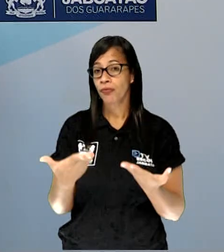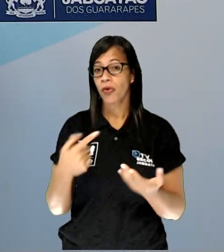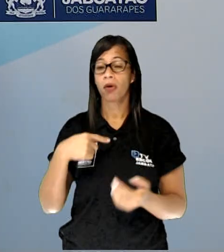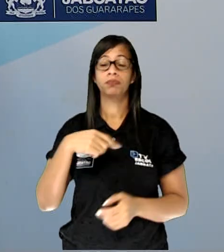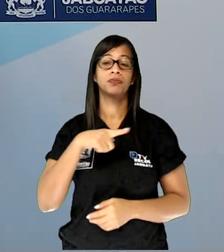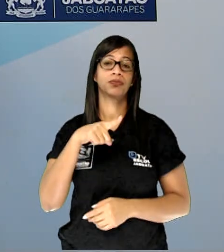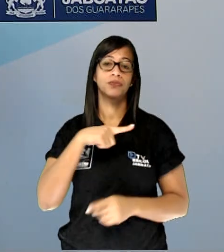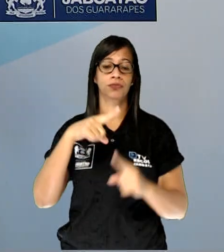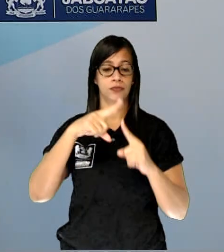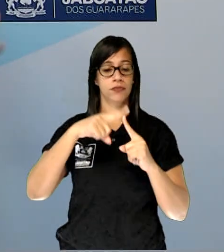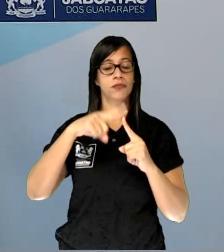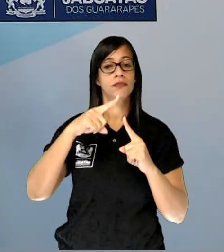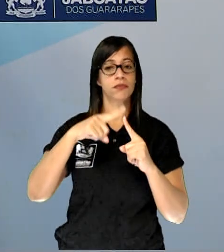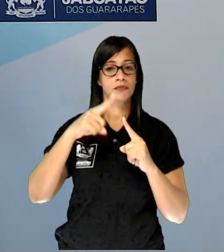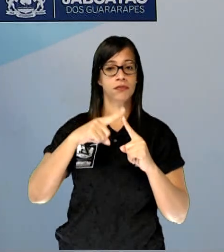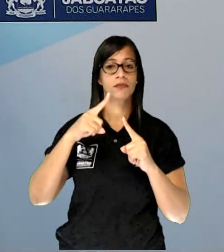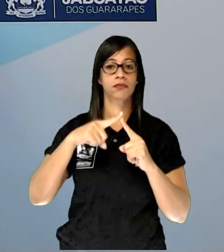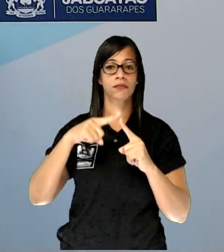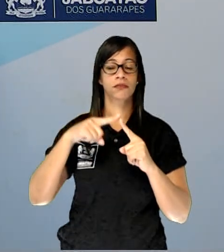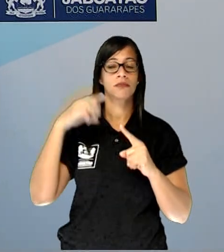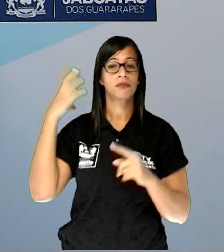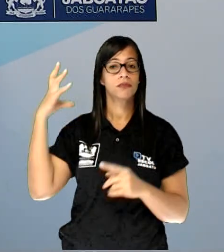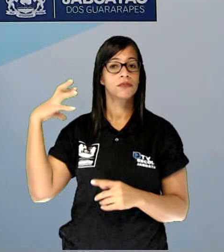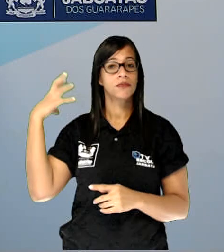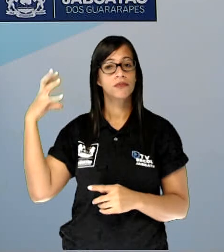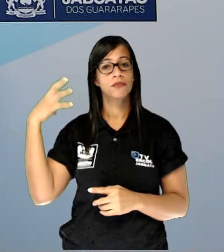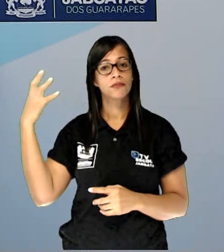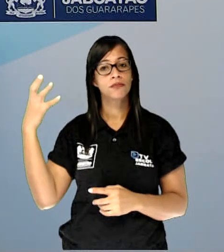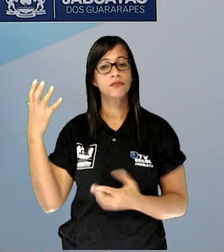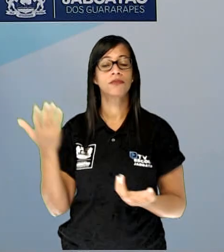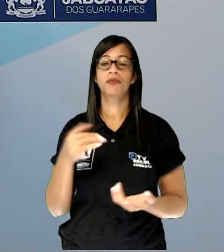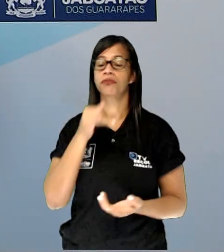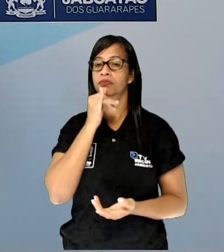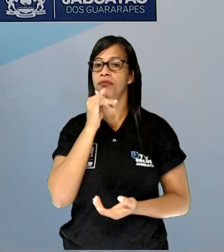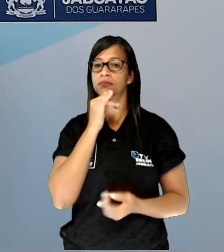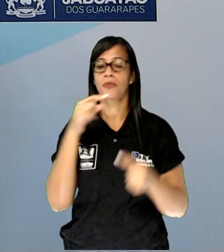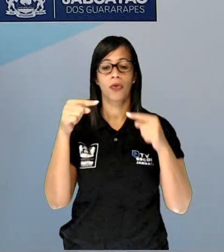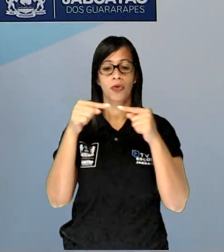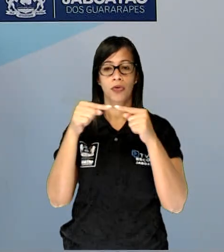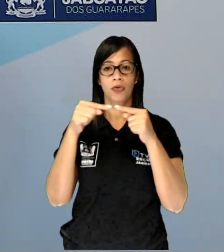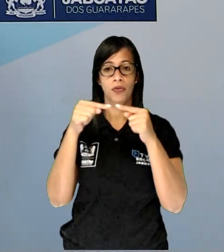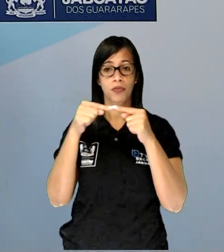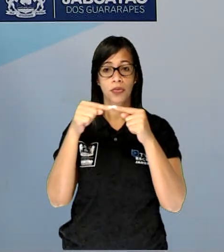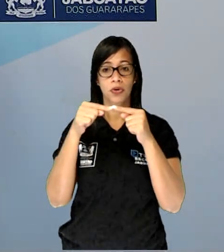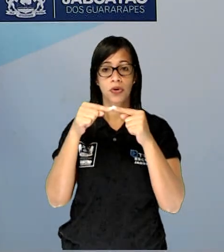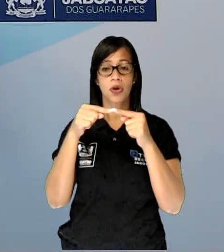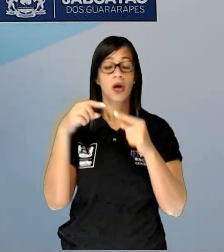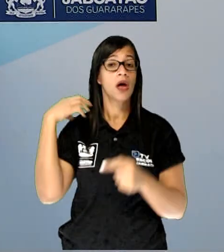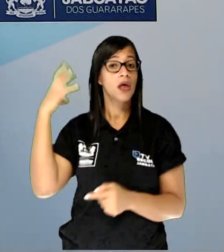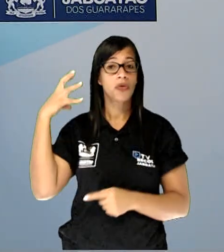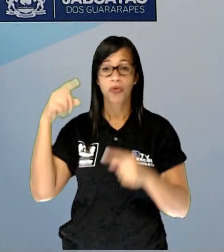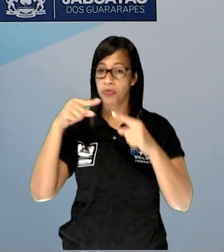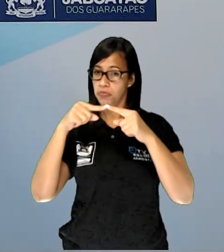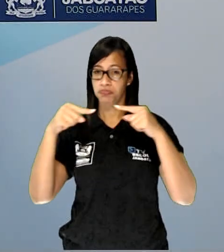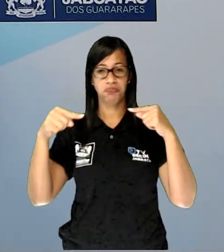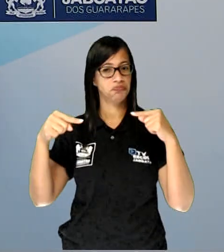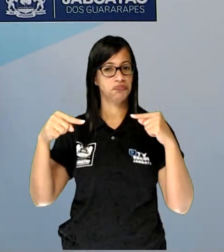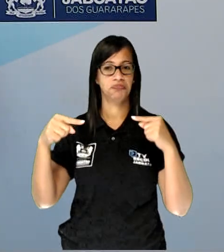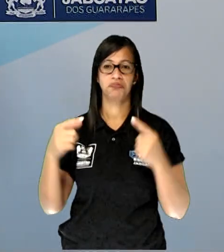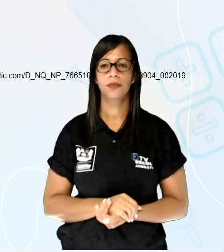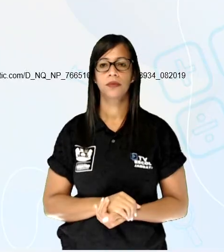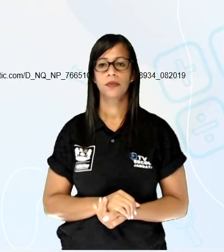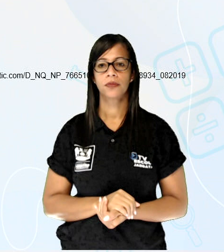sons que podem ser considerados como sons harmoniosos e sons desordenados, né? Que são os sons